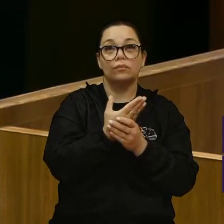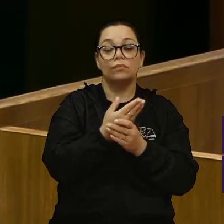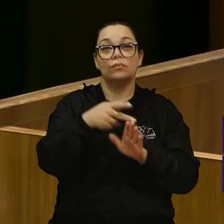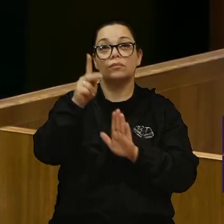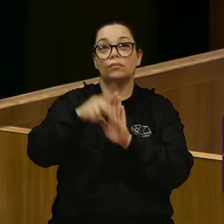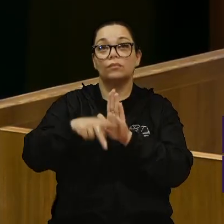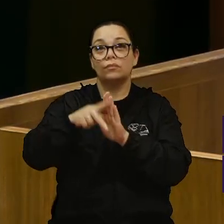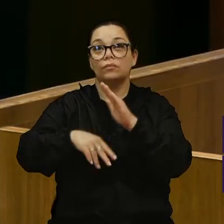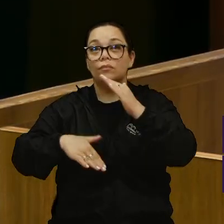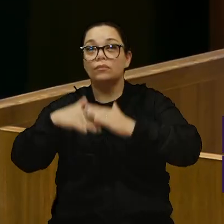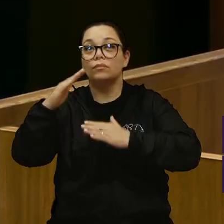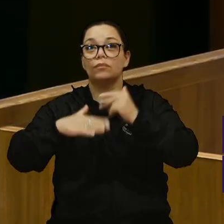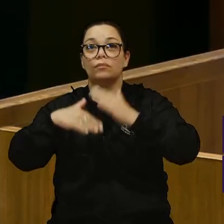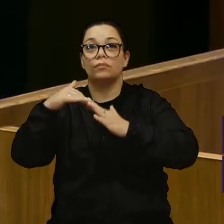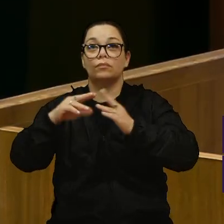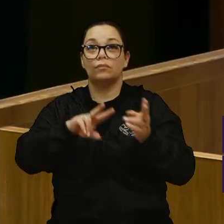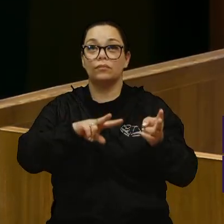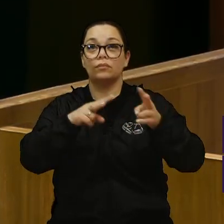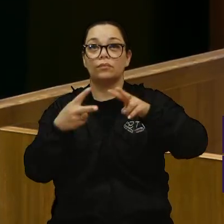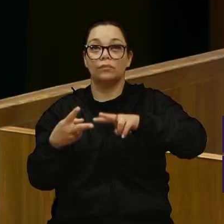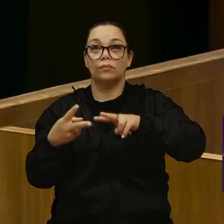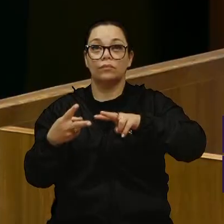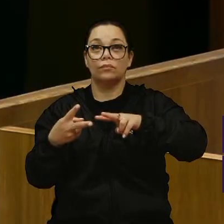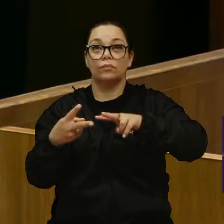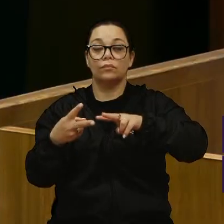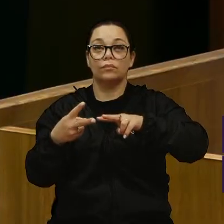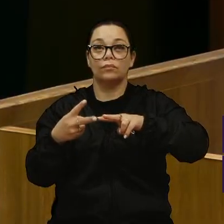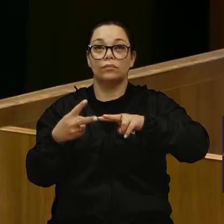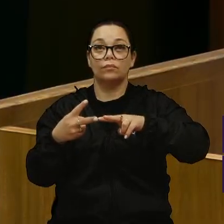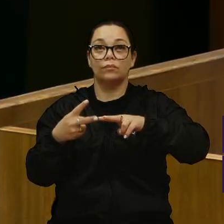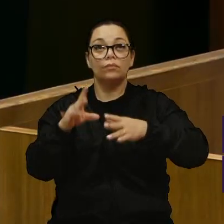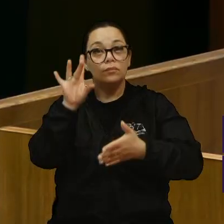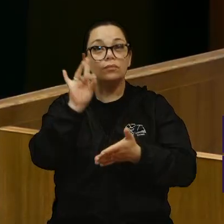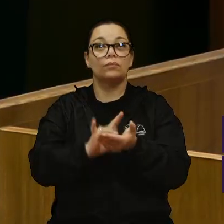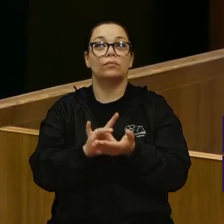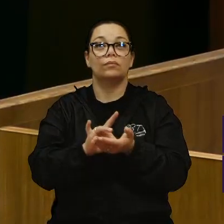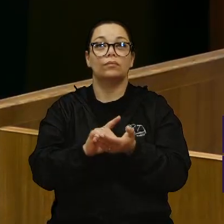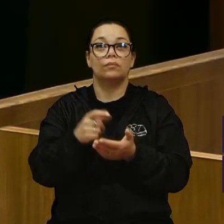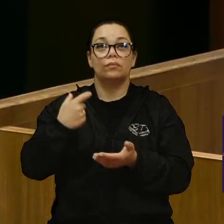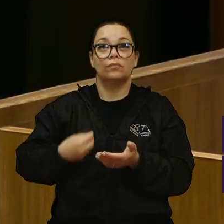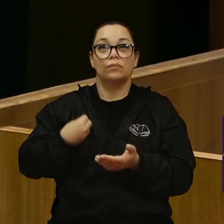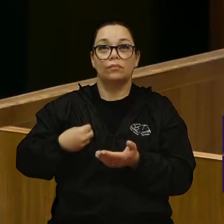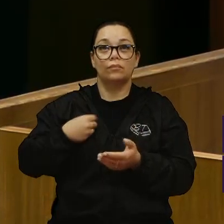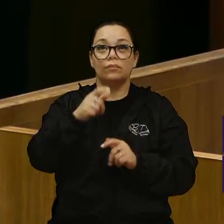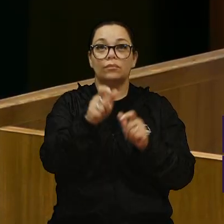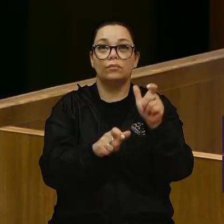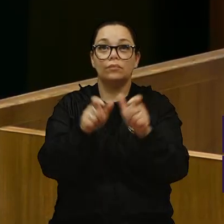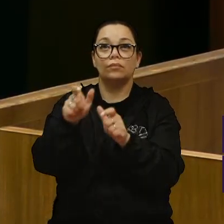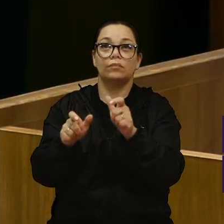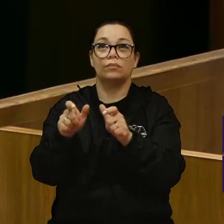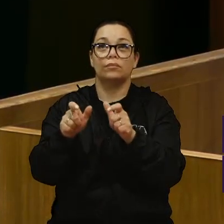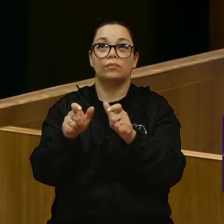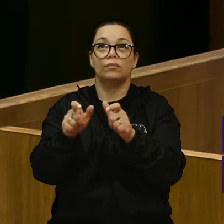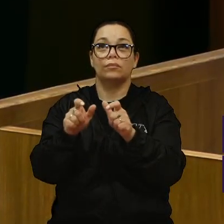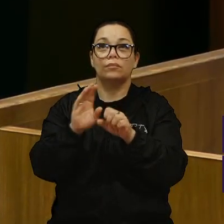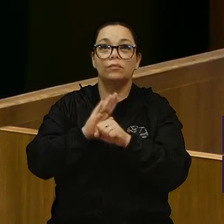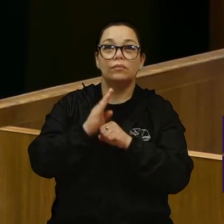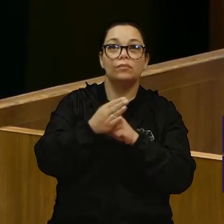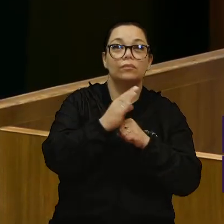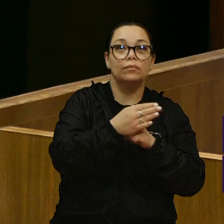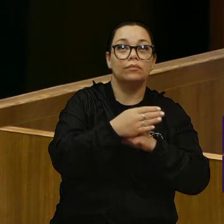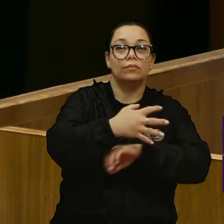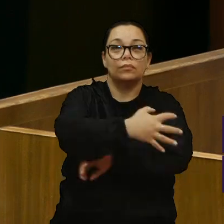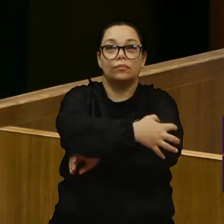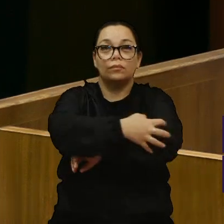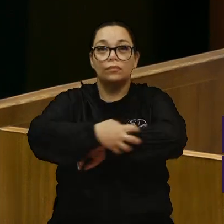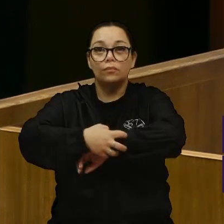ações concretas na vida das pessoas, cada vez que a gente chega nos bairros, na